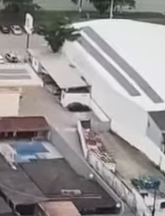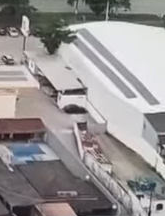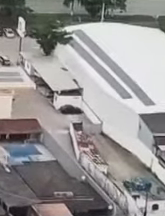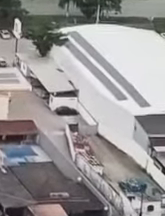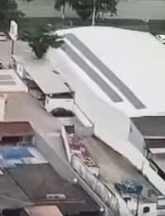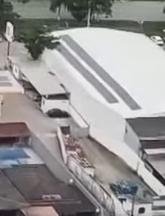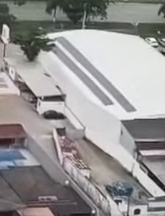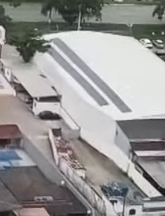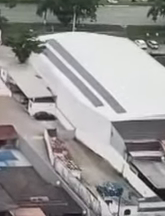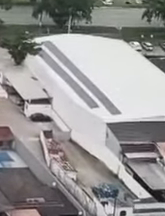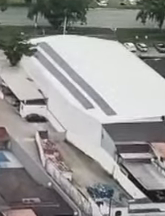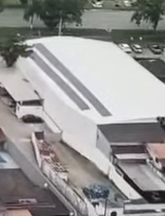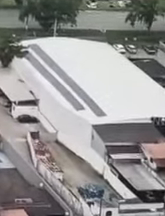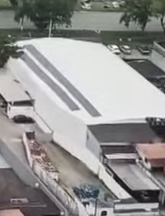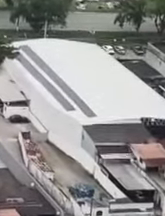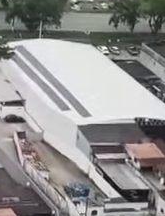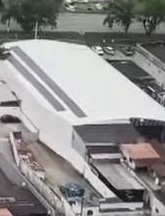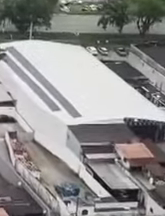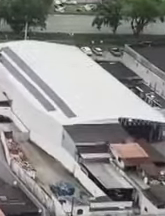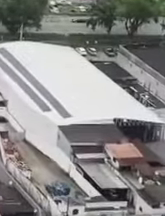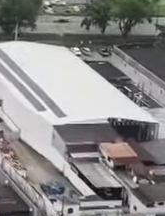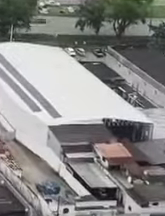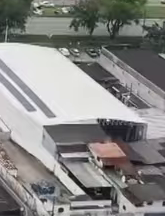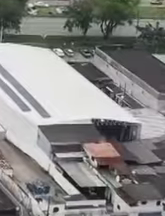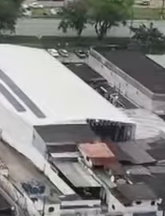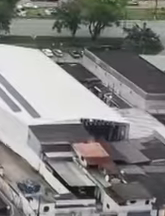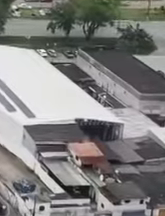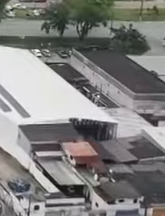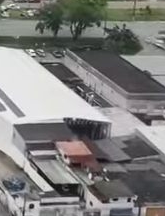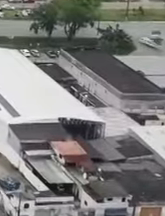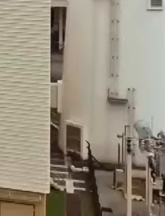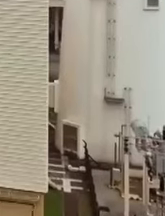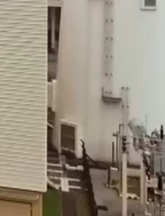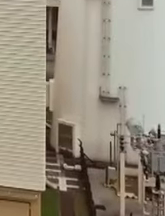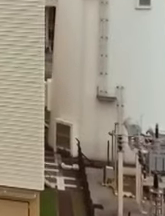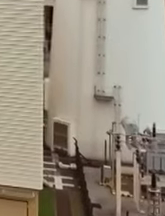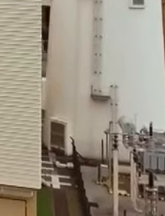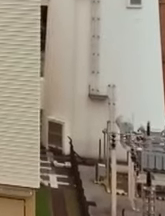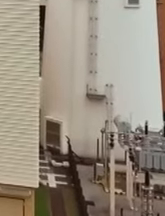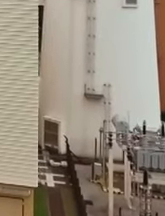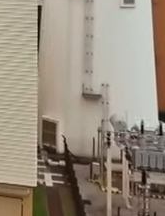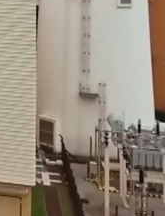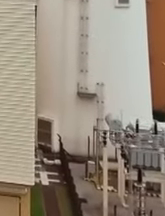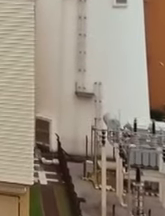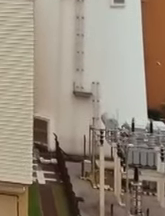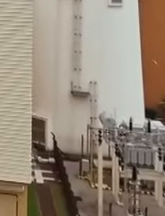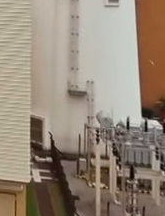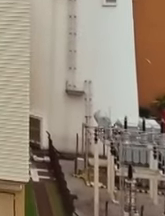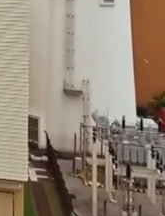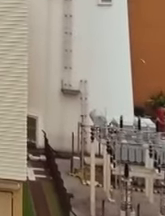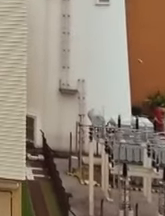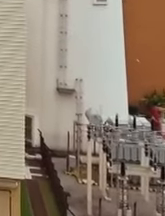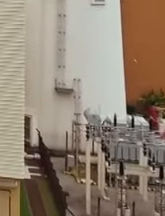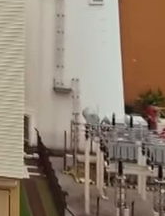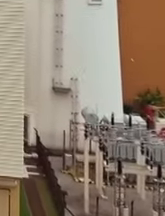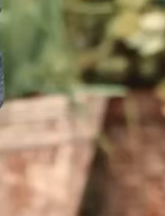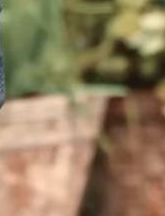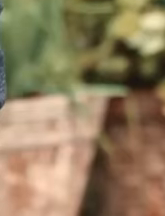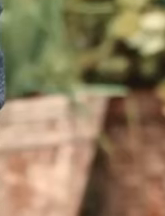aqui algumas praias, área verde, em abundância. Porque se não existisse usina nuclear